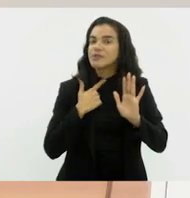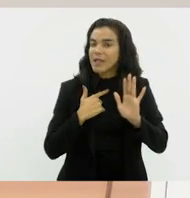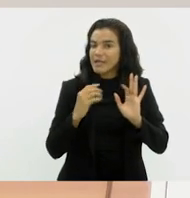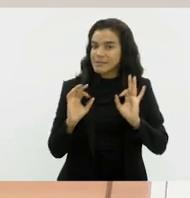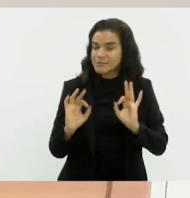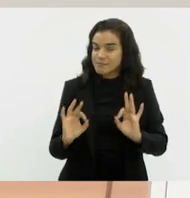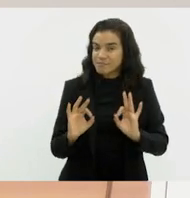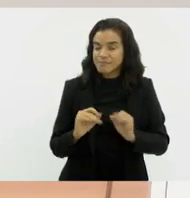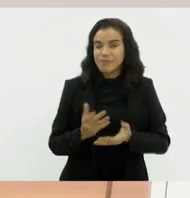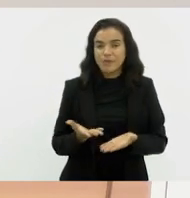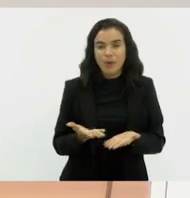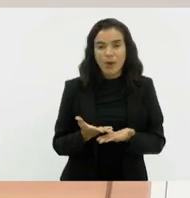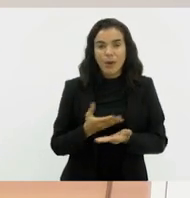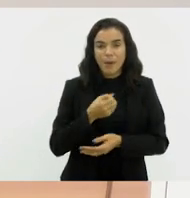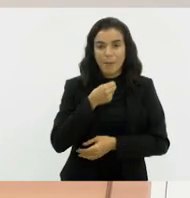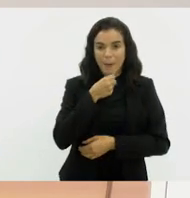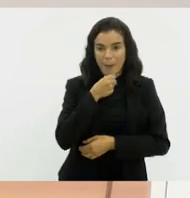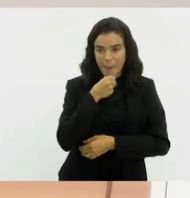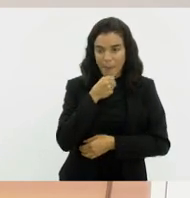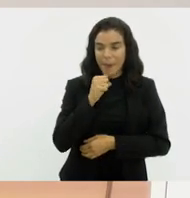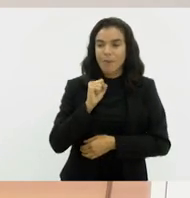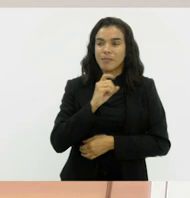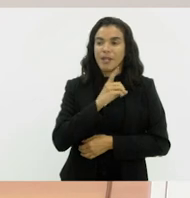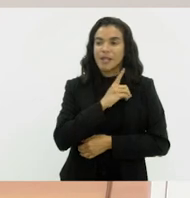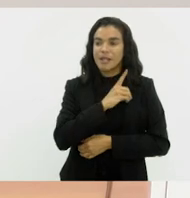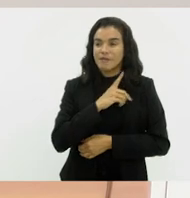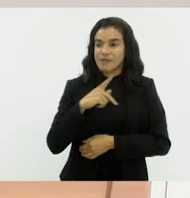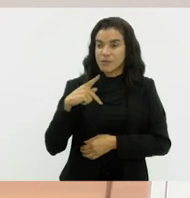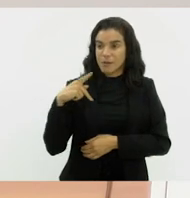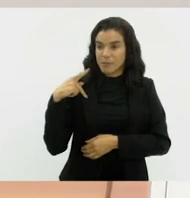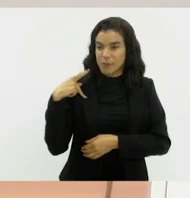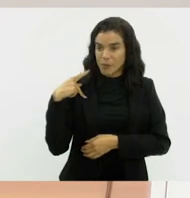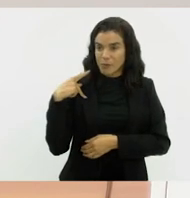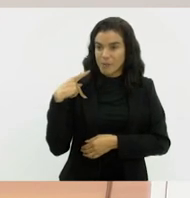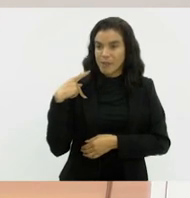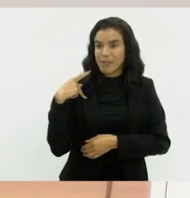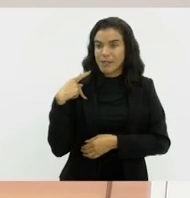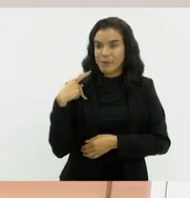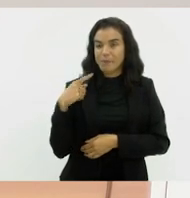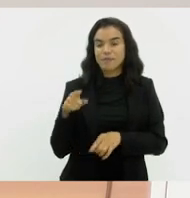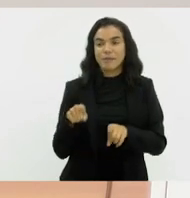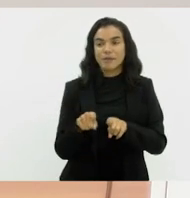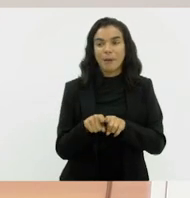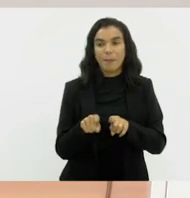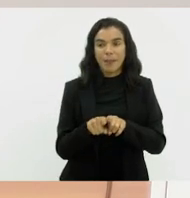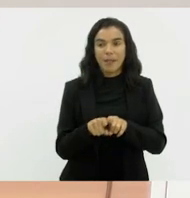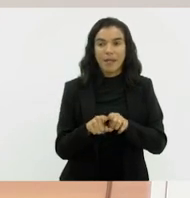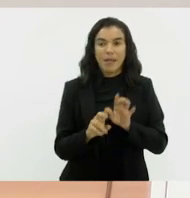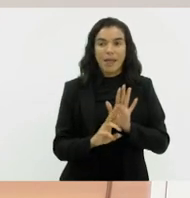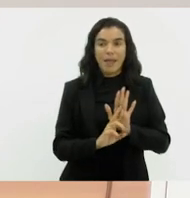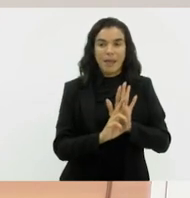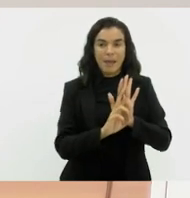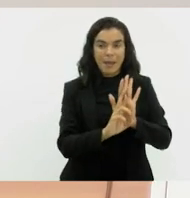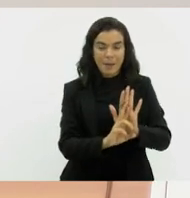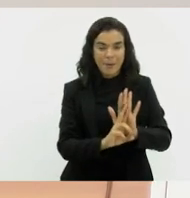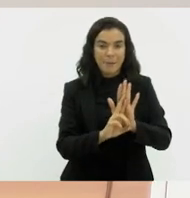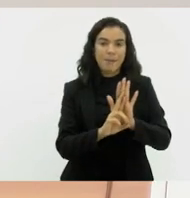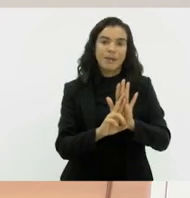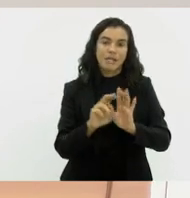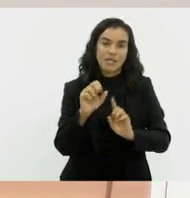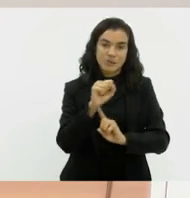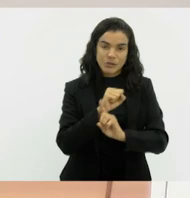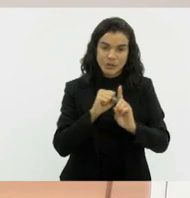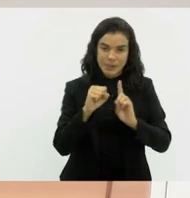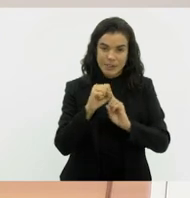vou passar aqui a palavra à nossa defensora pública e também às representações aqui à mesa da sociedade